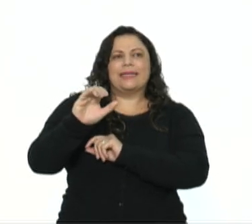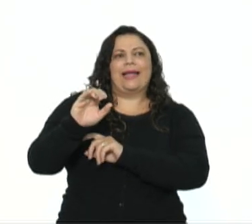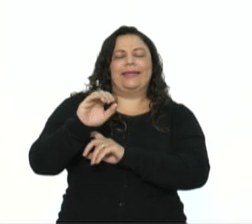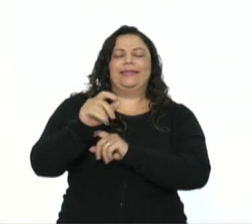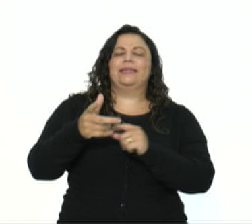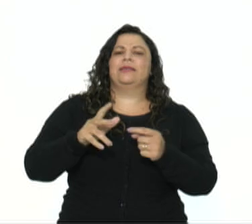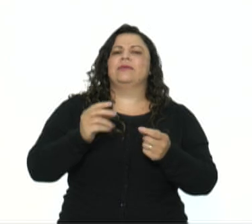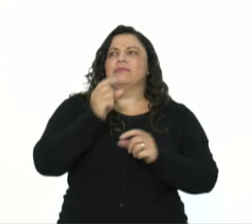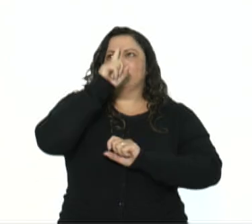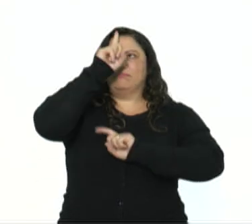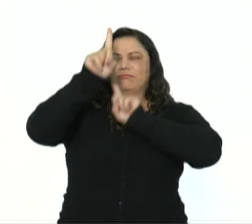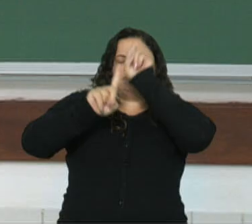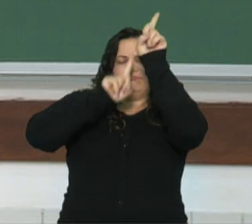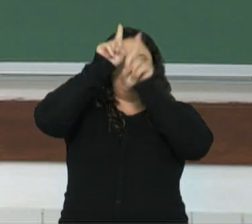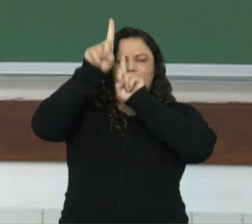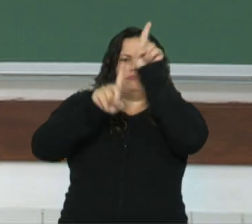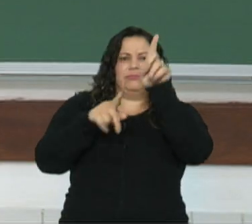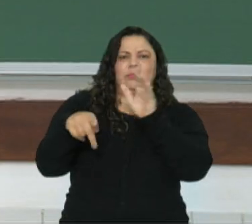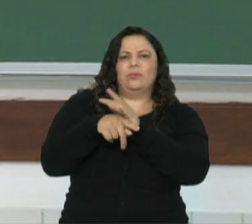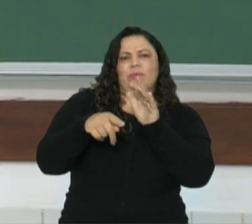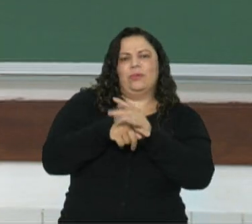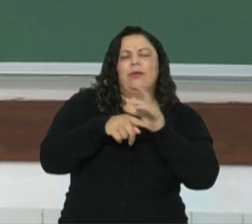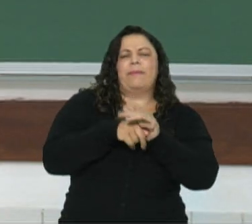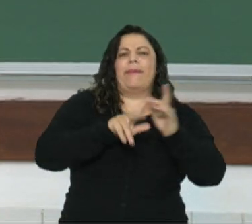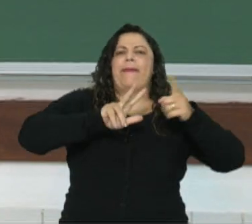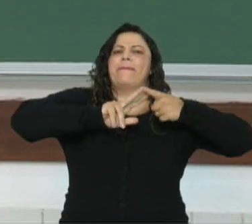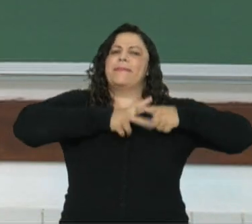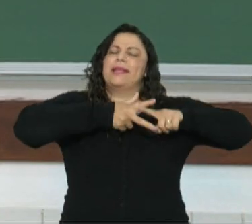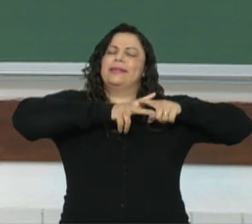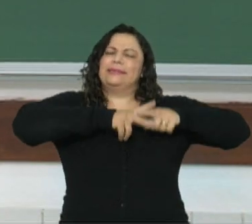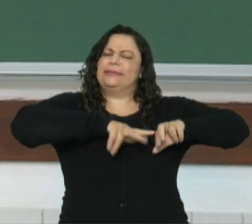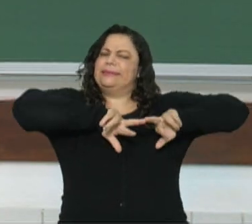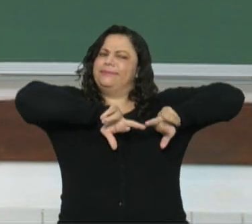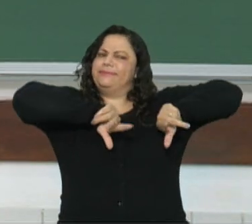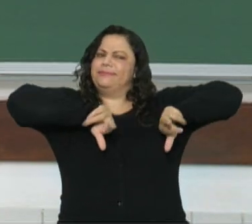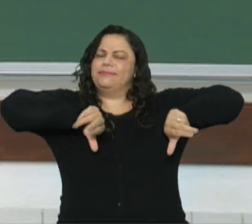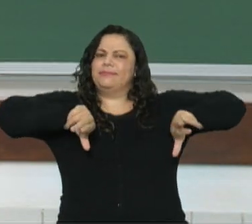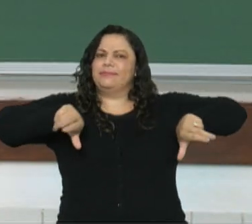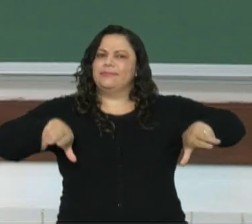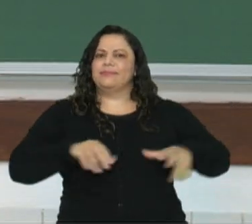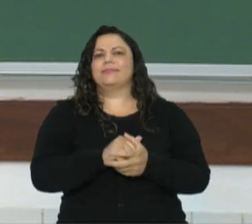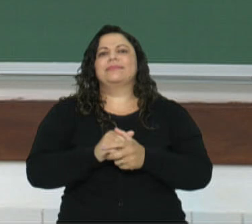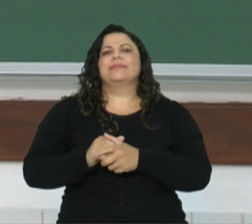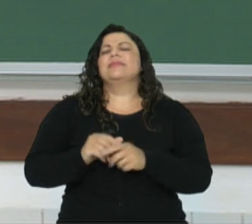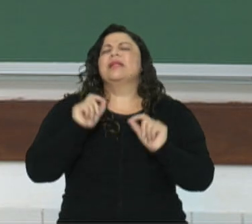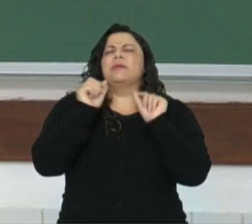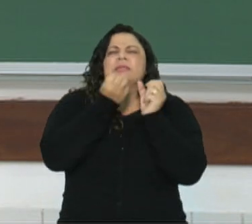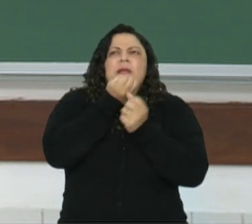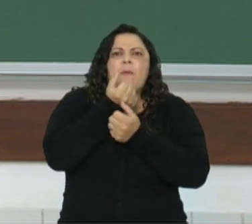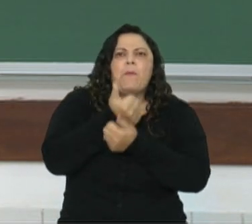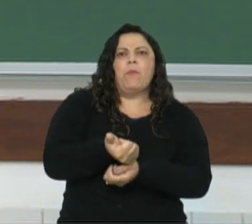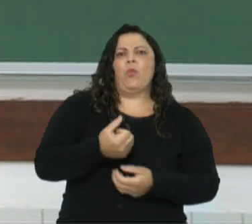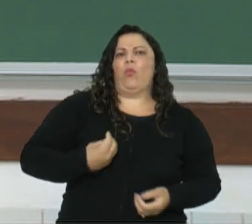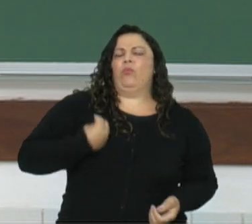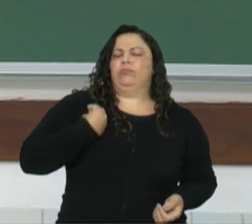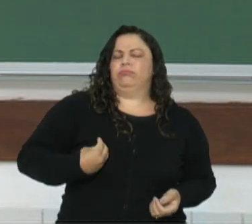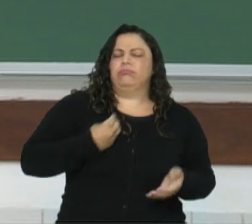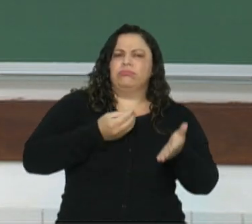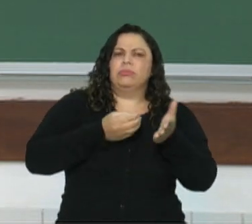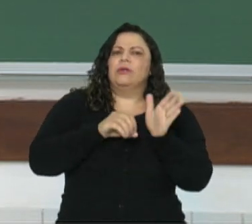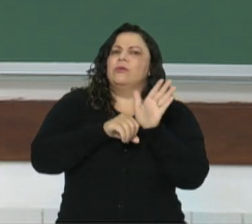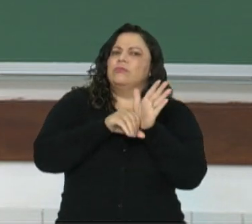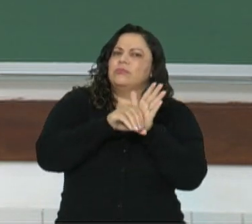mecânica clássica. Mas é bom garantir a tua frequência, a tua nota, respondendo adequadamente